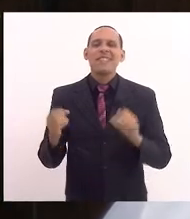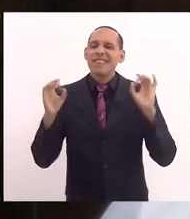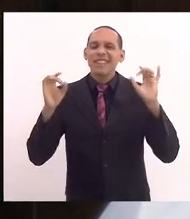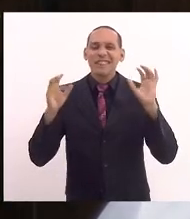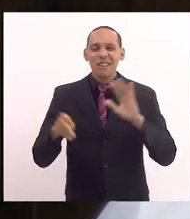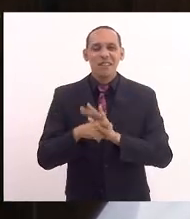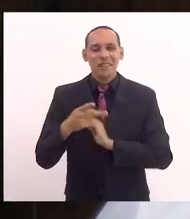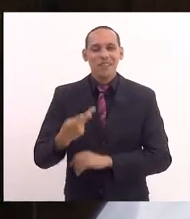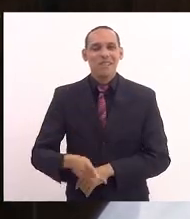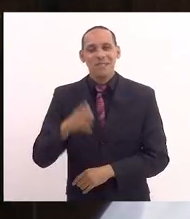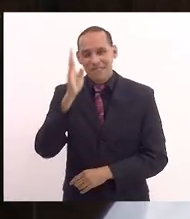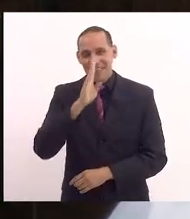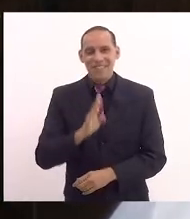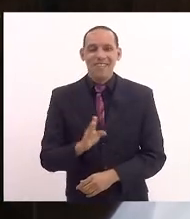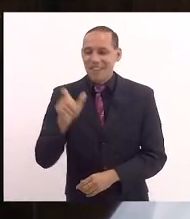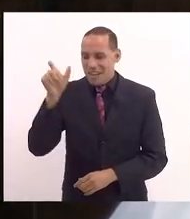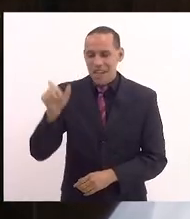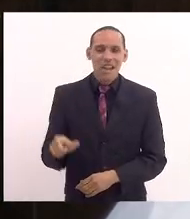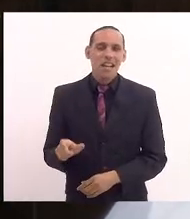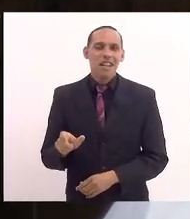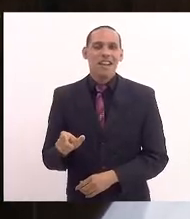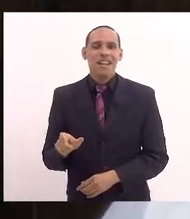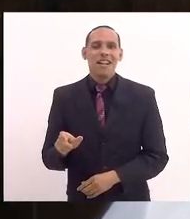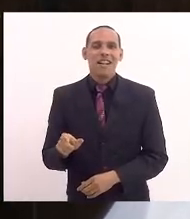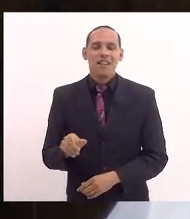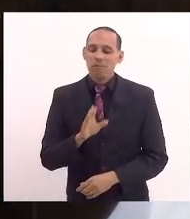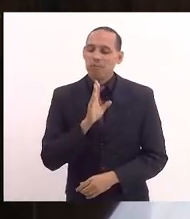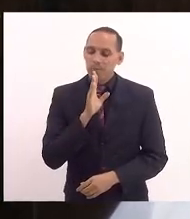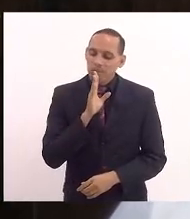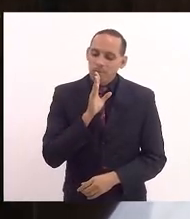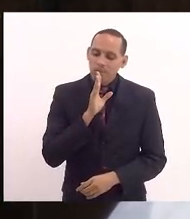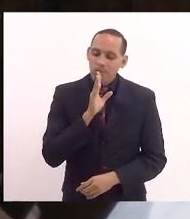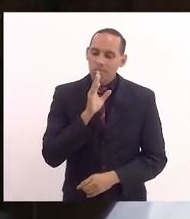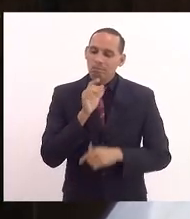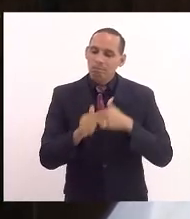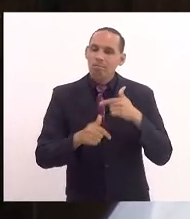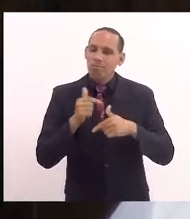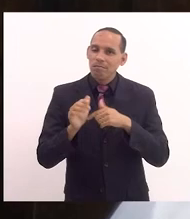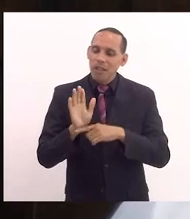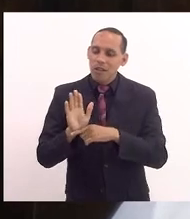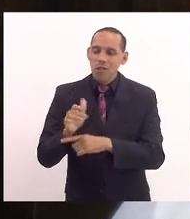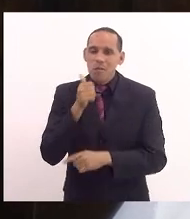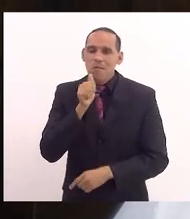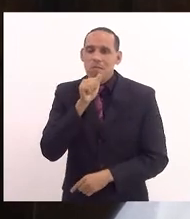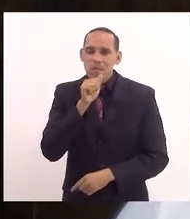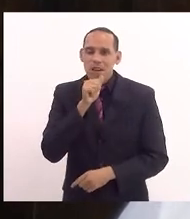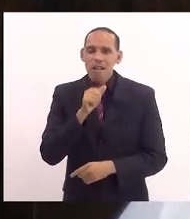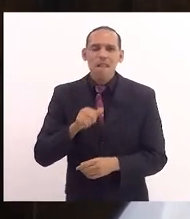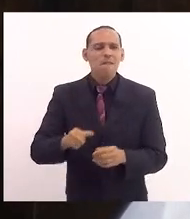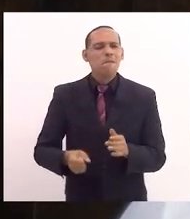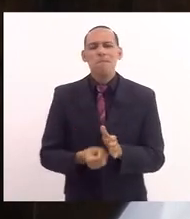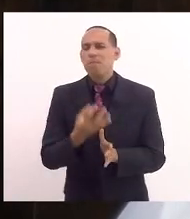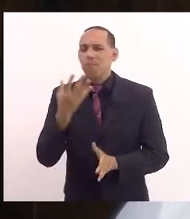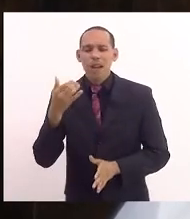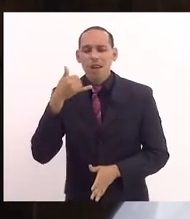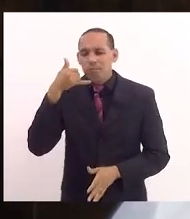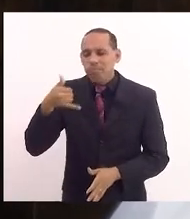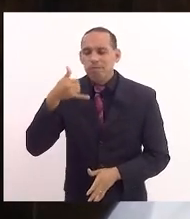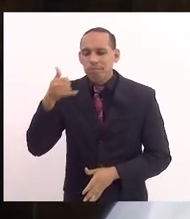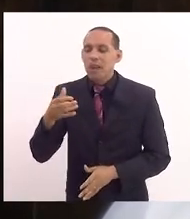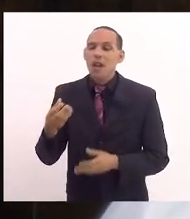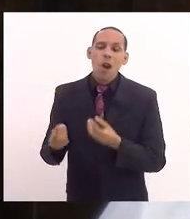cheia. Um cara que age no silêncio. Ajudou minha mãe diversas vezes, ligava para ela, saber como ela